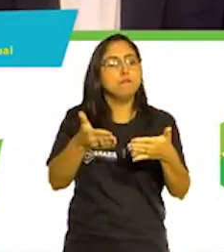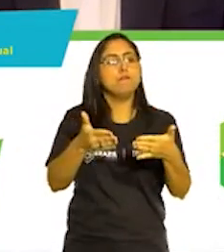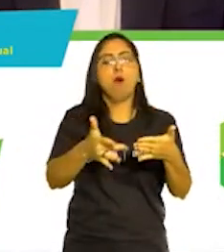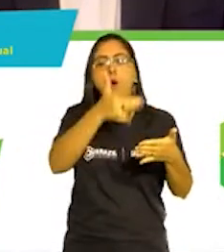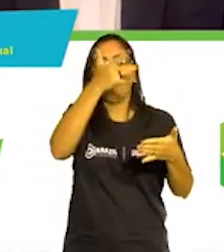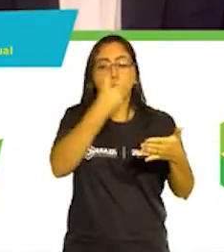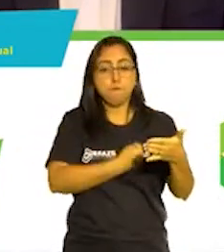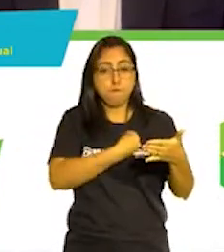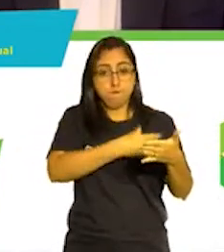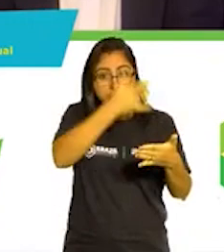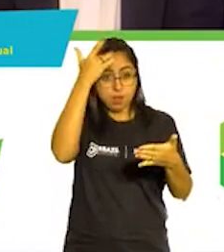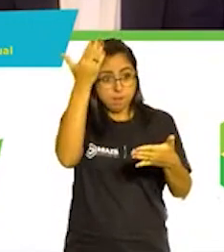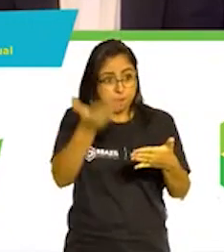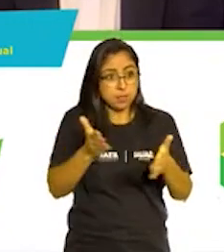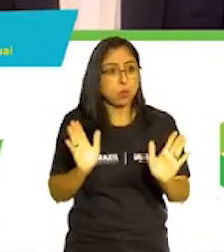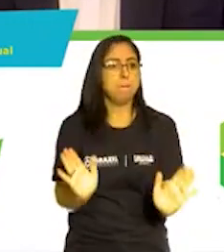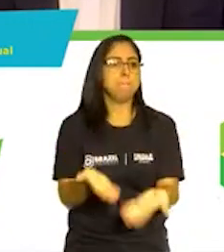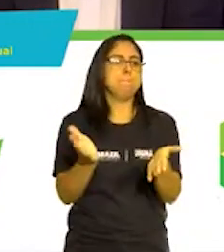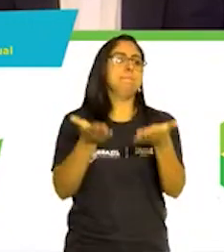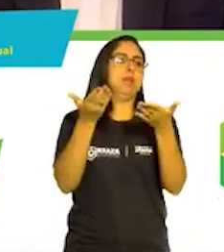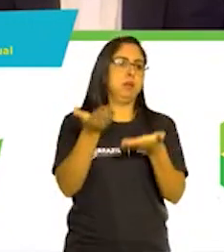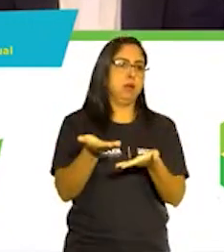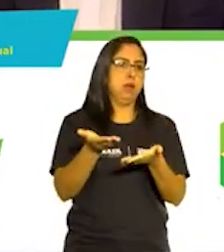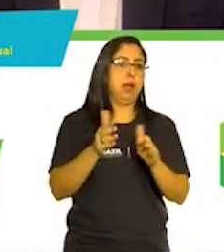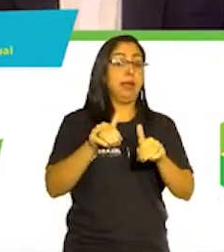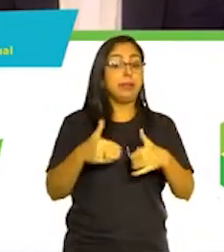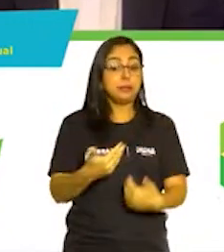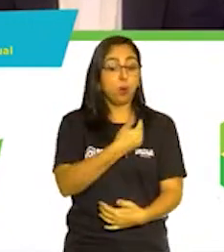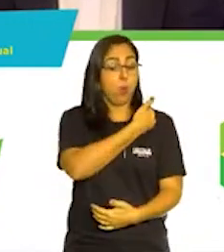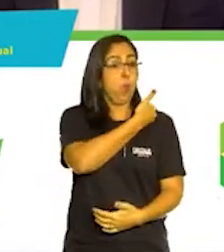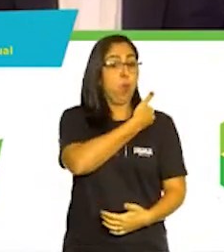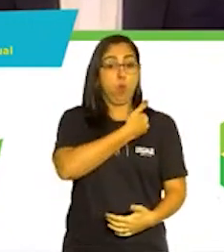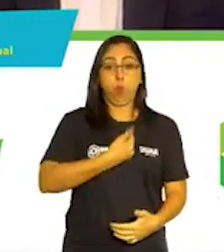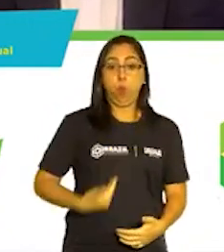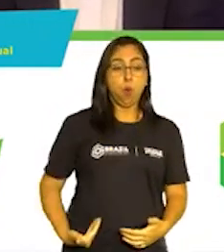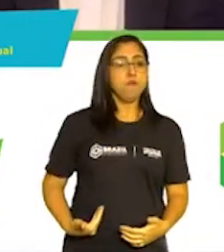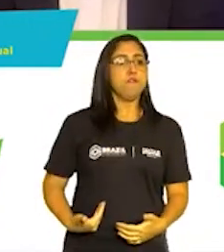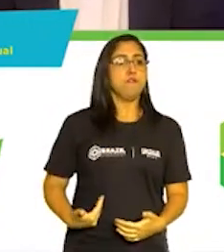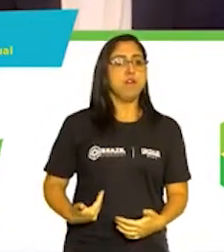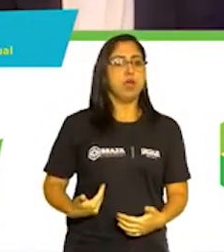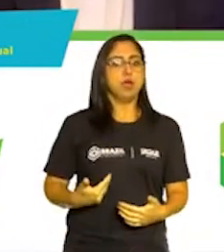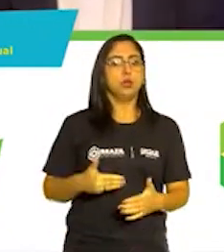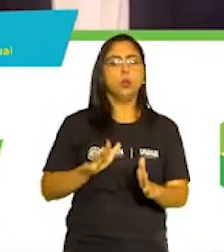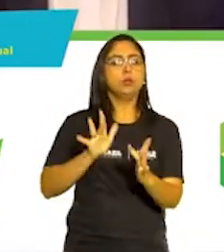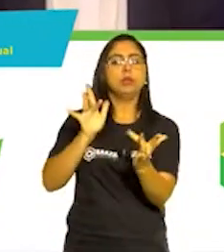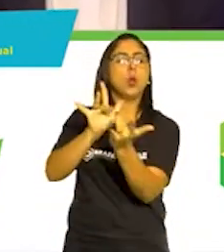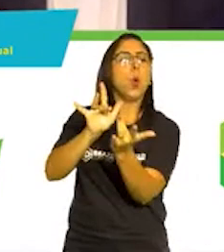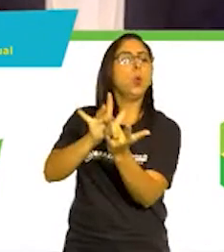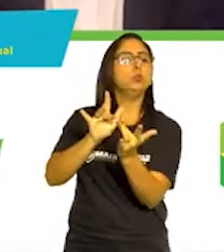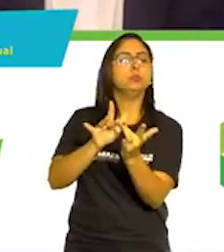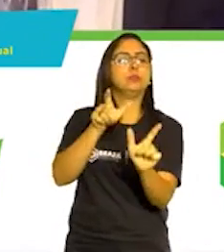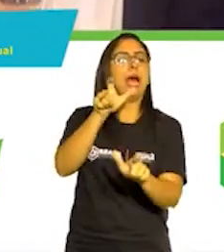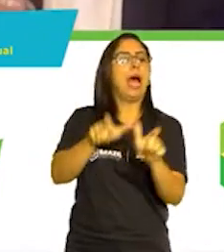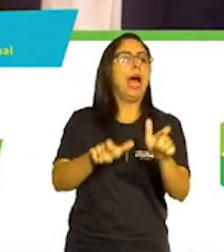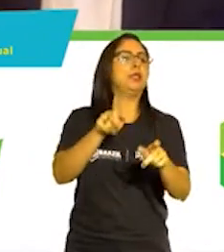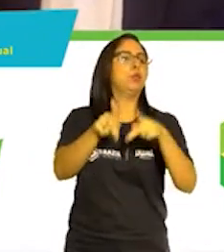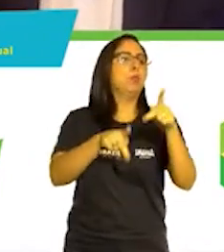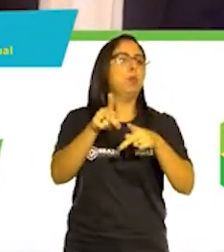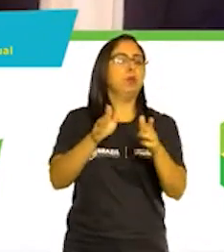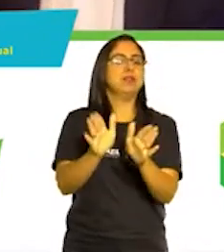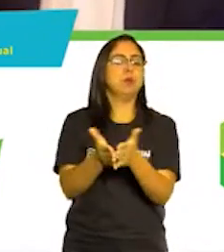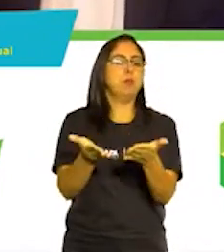um governo que não está em contato com a população pobre, ele nunca